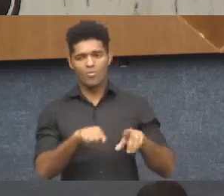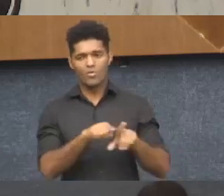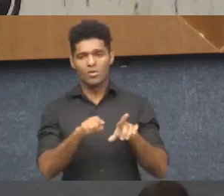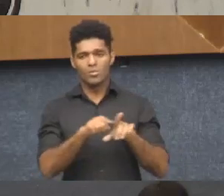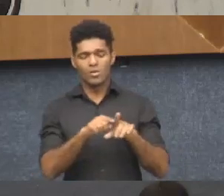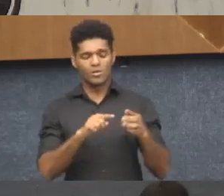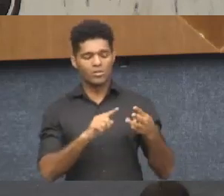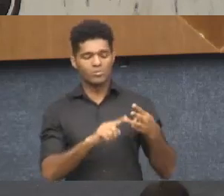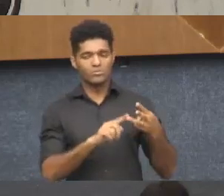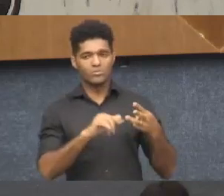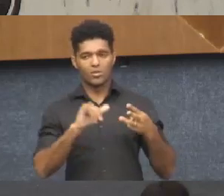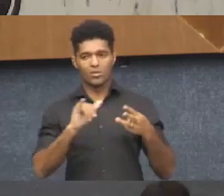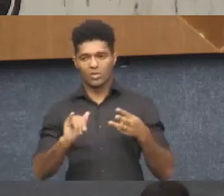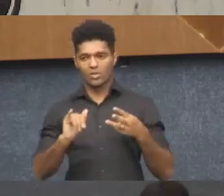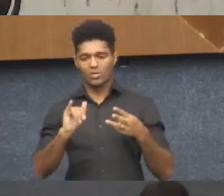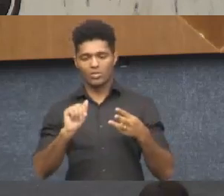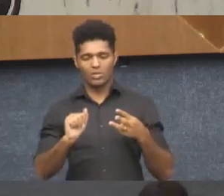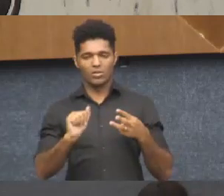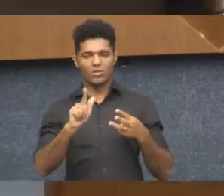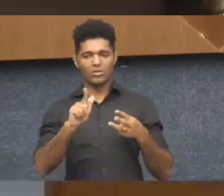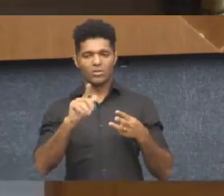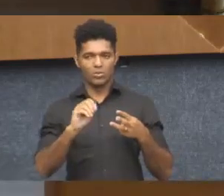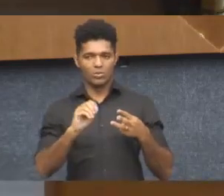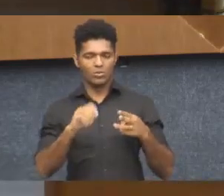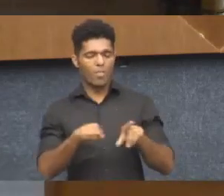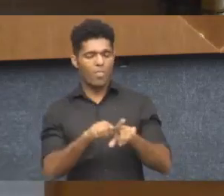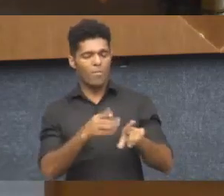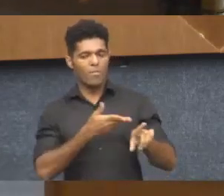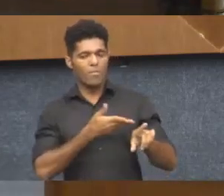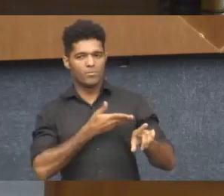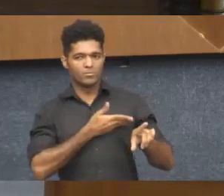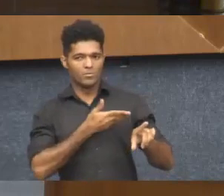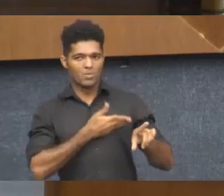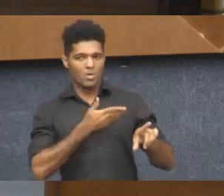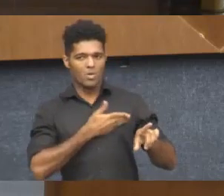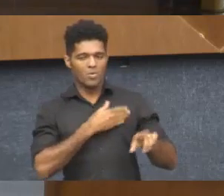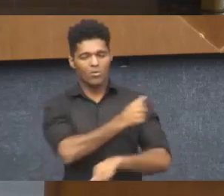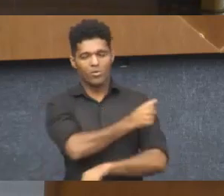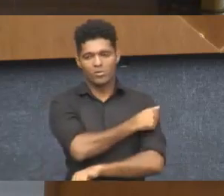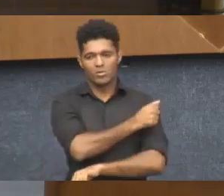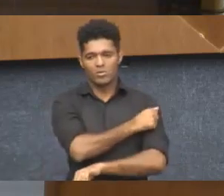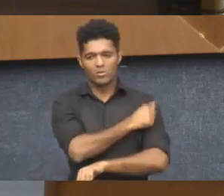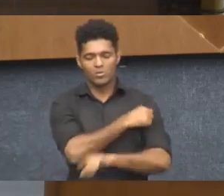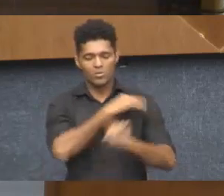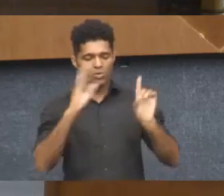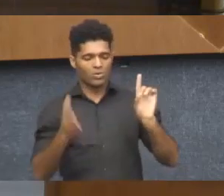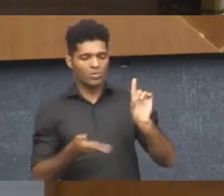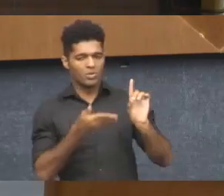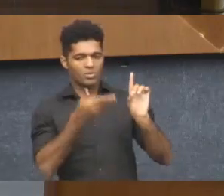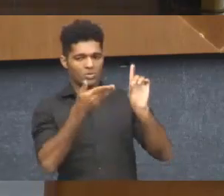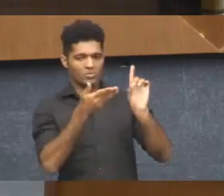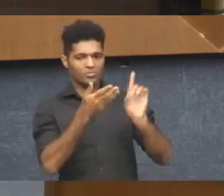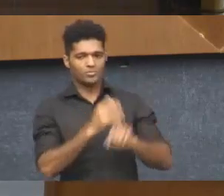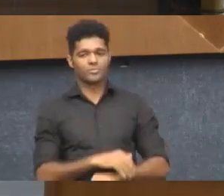Convidamos Iago César Maia, amigo, produtor e discípulo do homenageado.